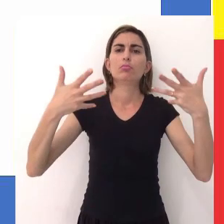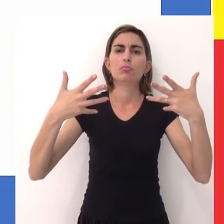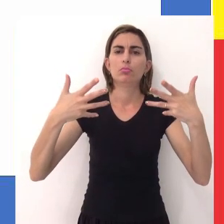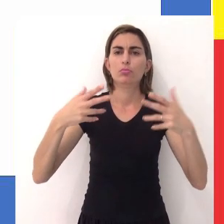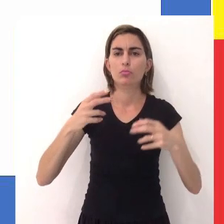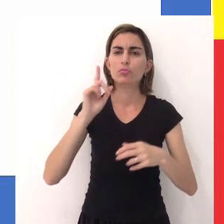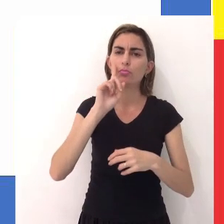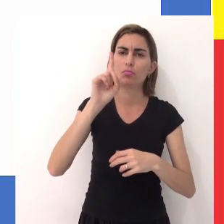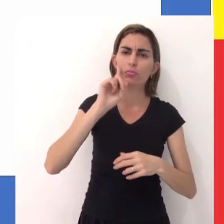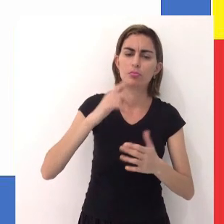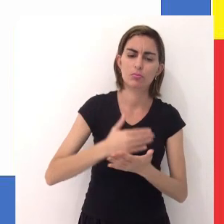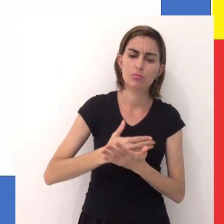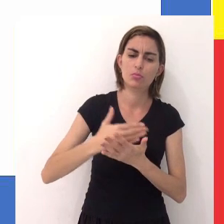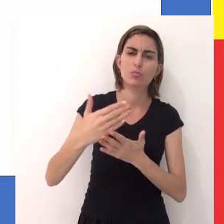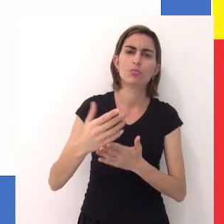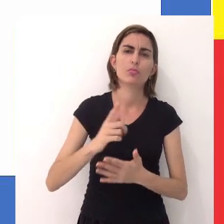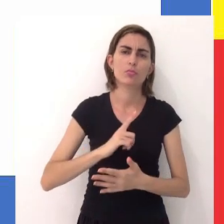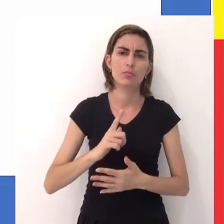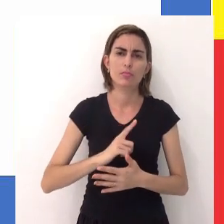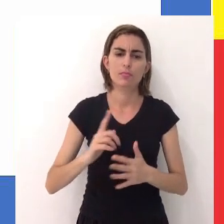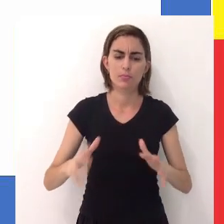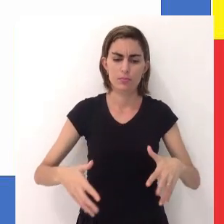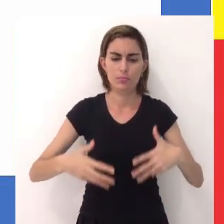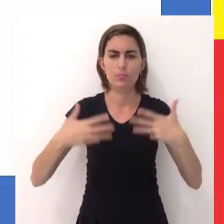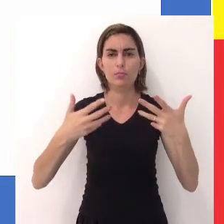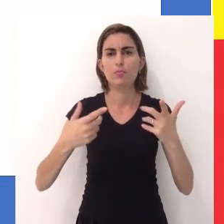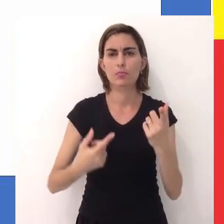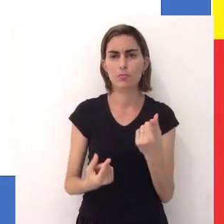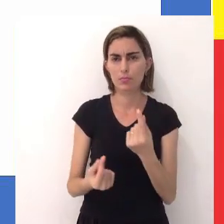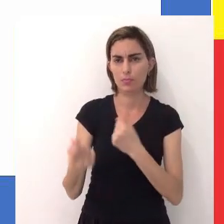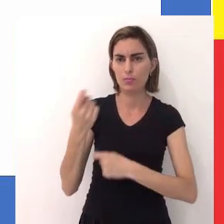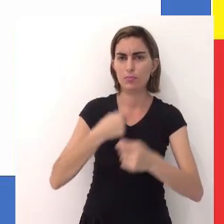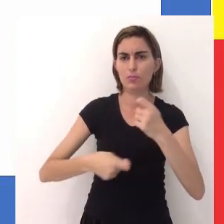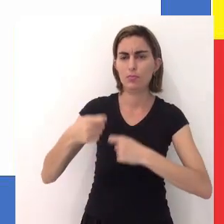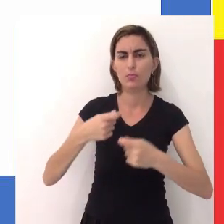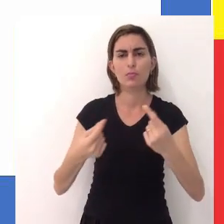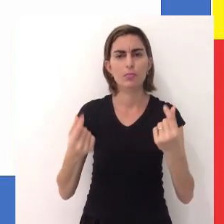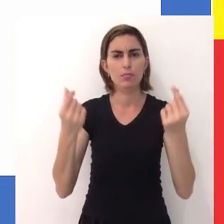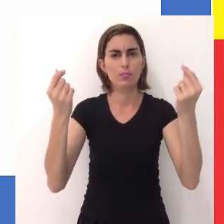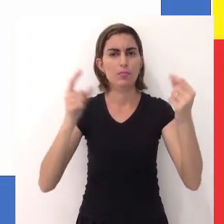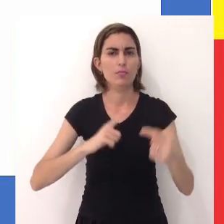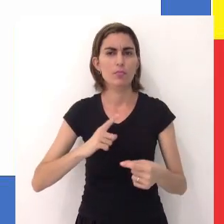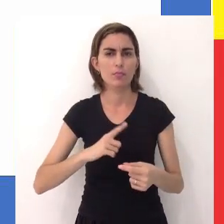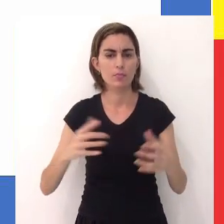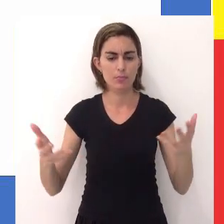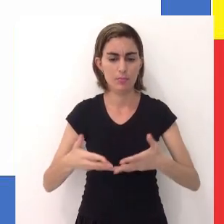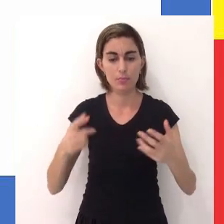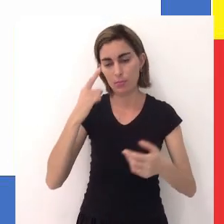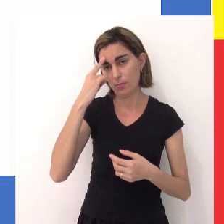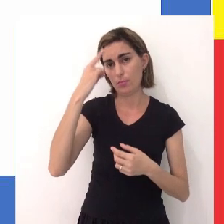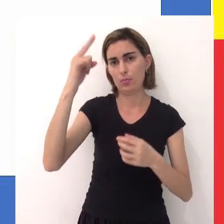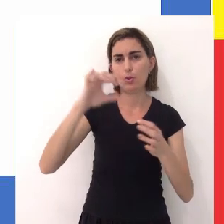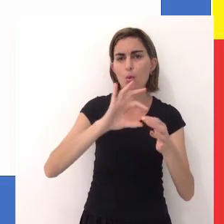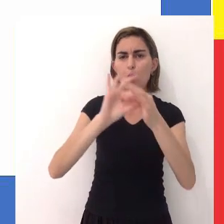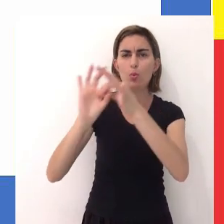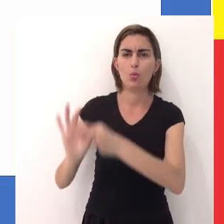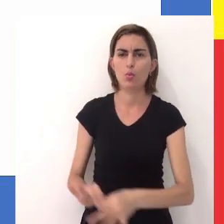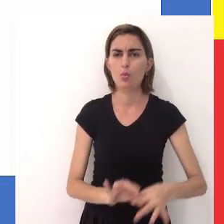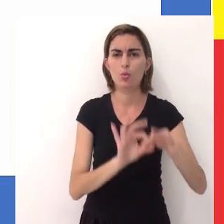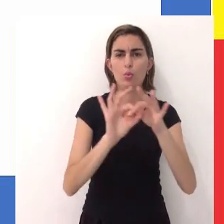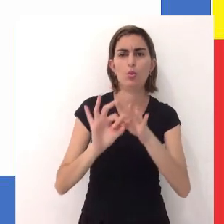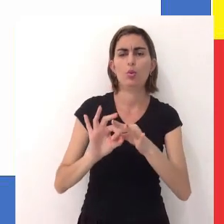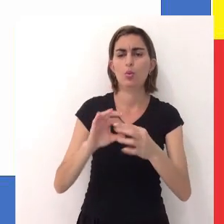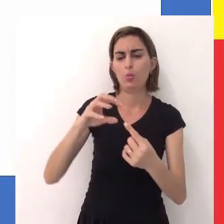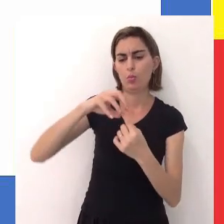poder, os Estados Unidos ele começa a ter um maior destaque econômico, tá? Então, existe agora uma ideia unipolar,